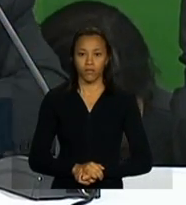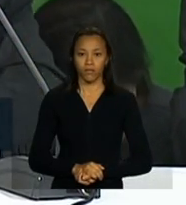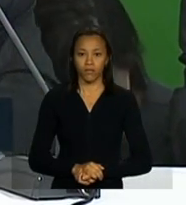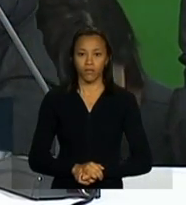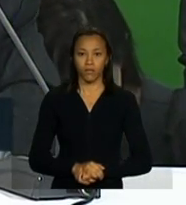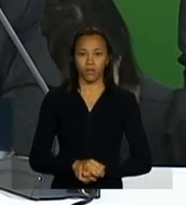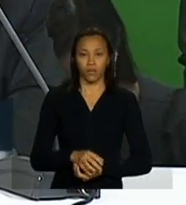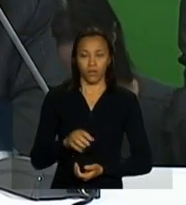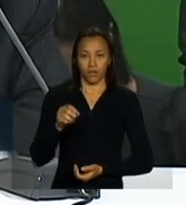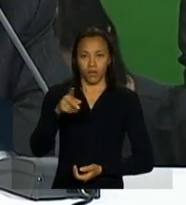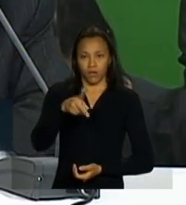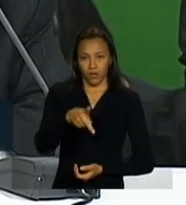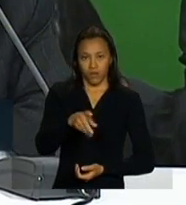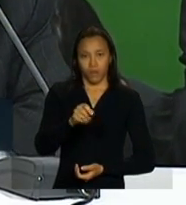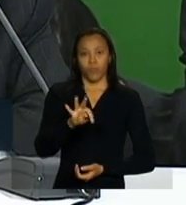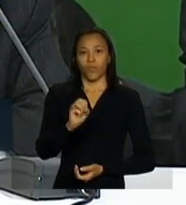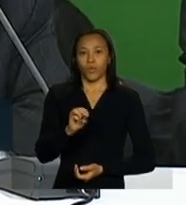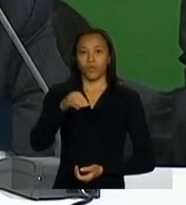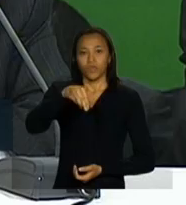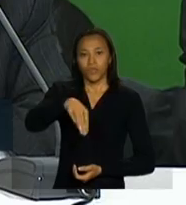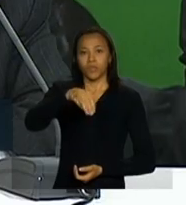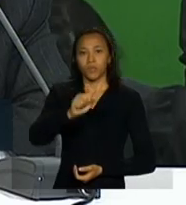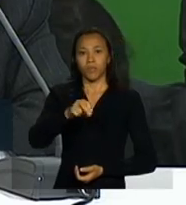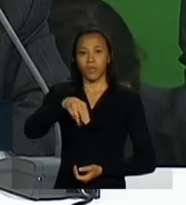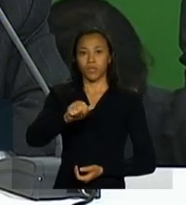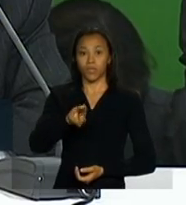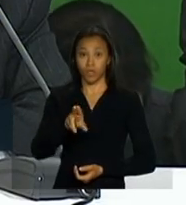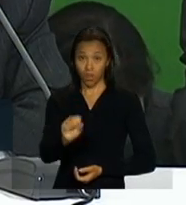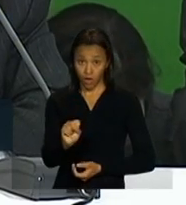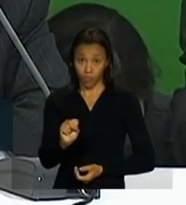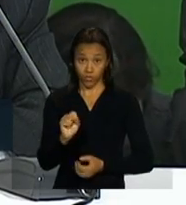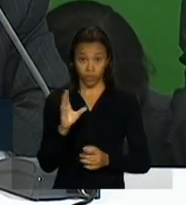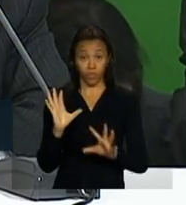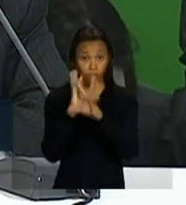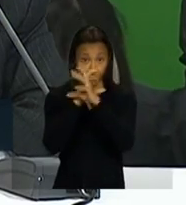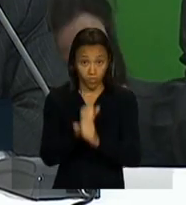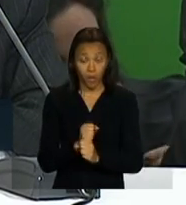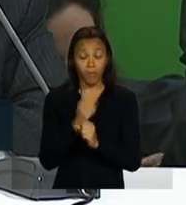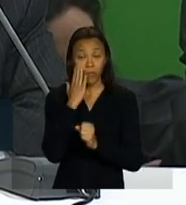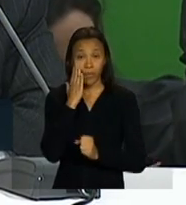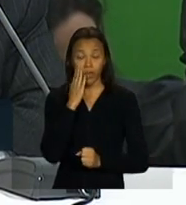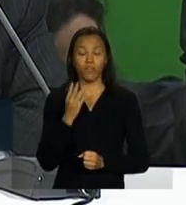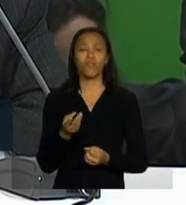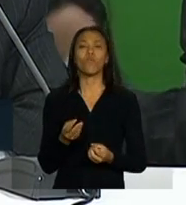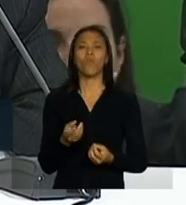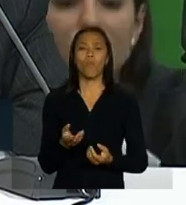490. Manaus. Deixa eu pegar aí para dar o valor todo. Não tem o valor aí, não?